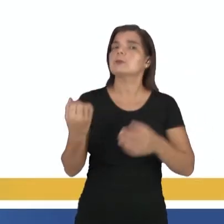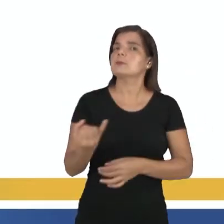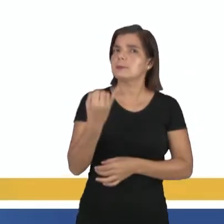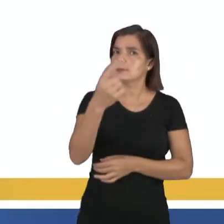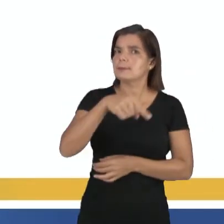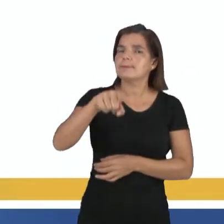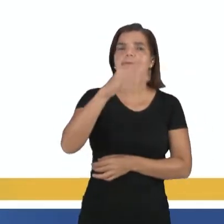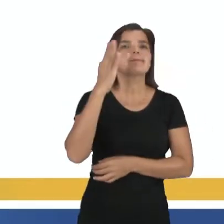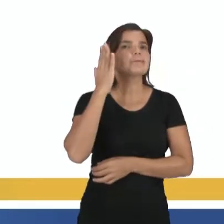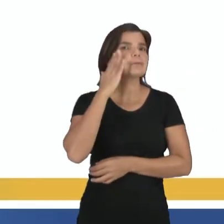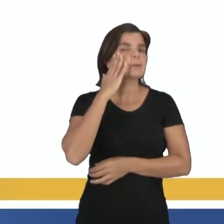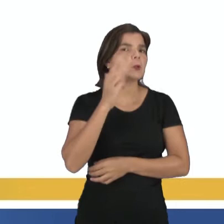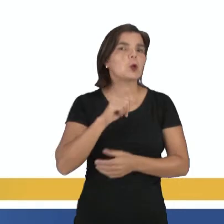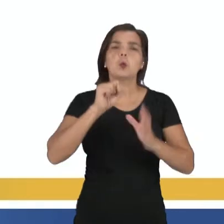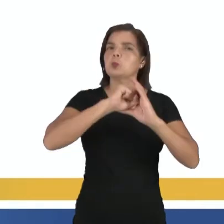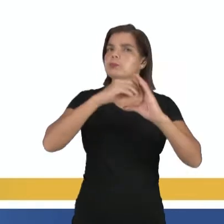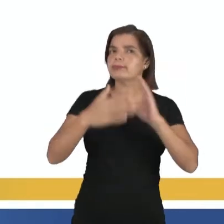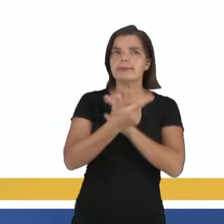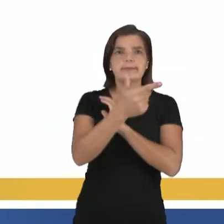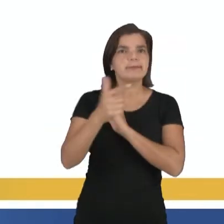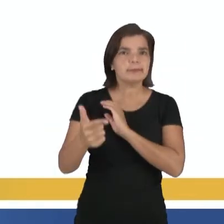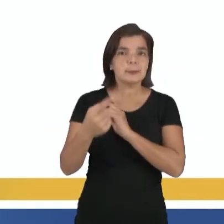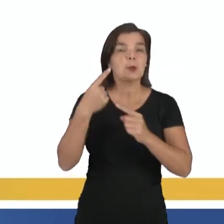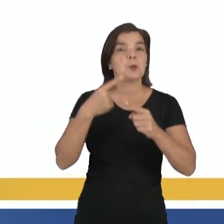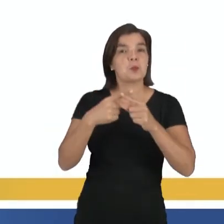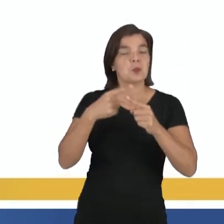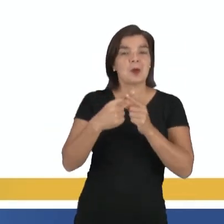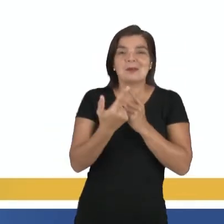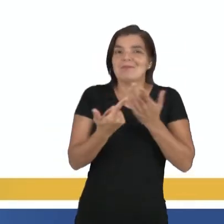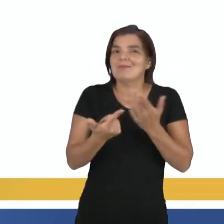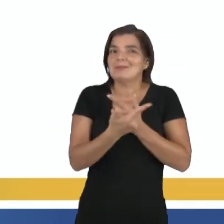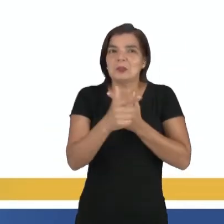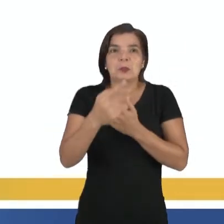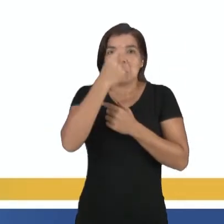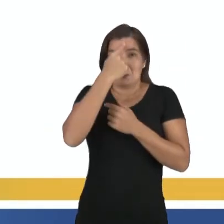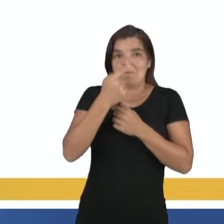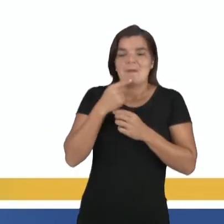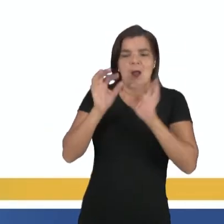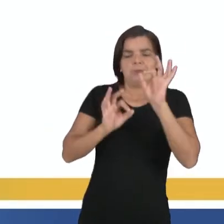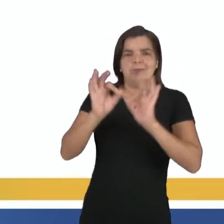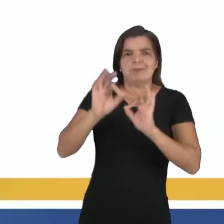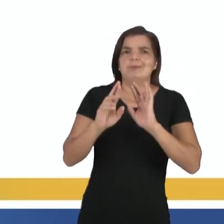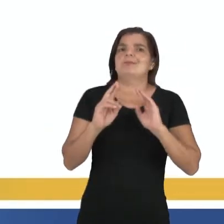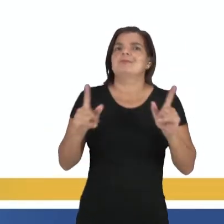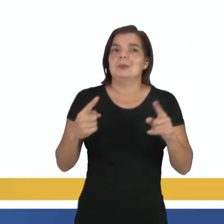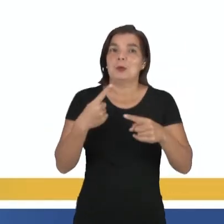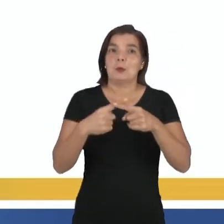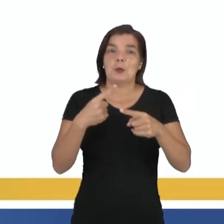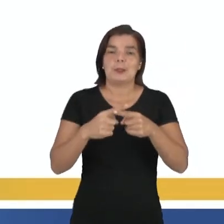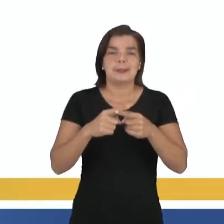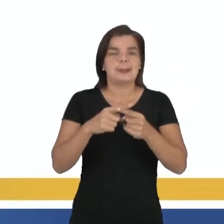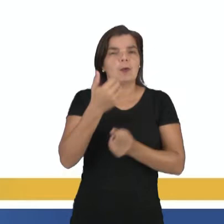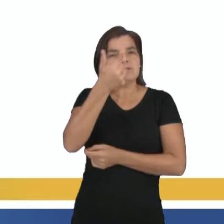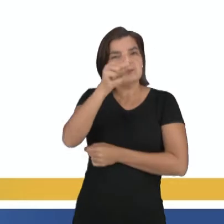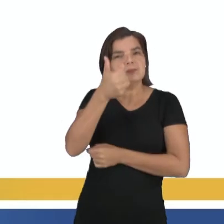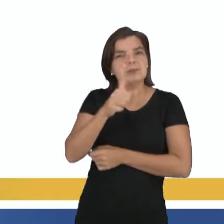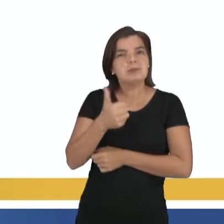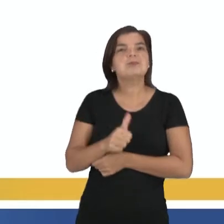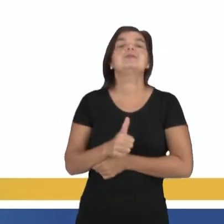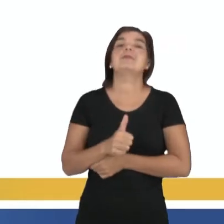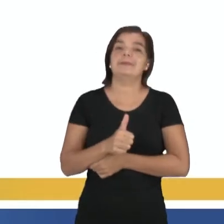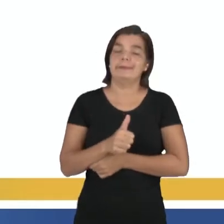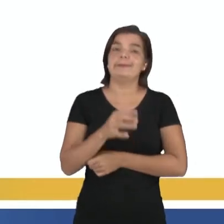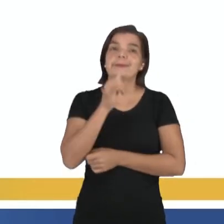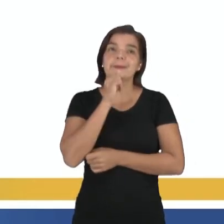importante você entender, porque não há muitas características, ou não há muitas imagens formadas de forma diferente quando a gente analisar, por